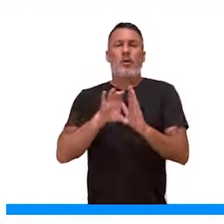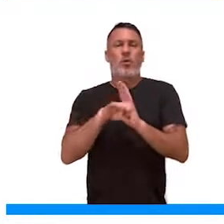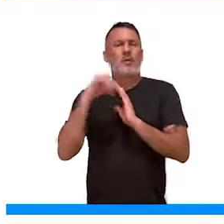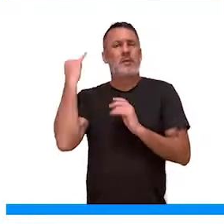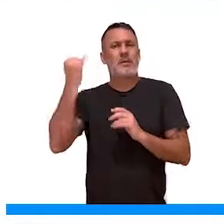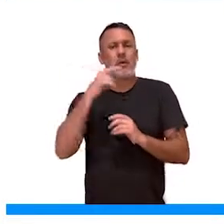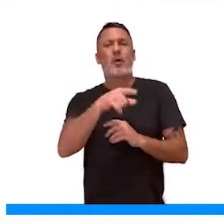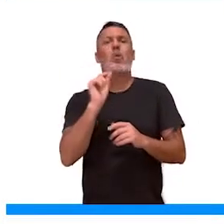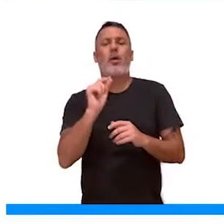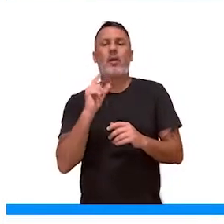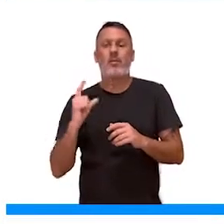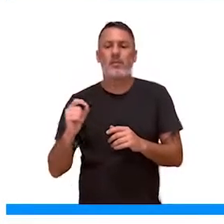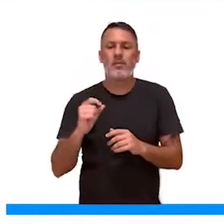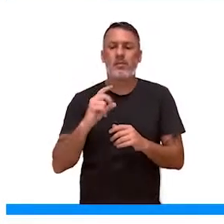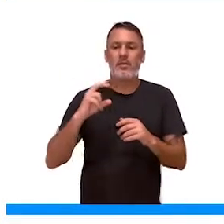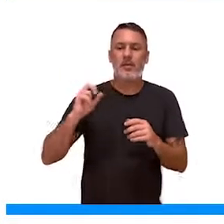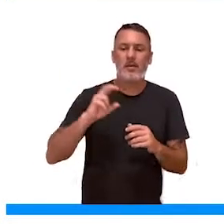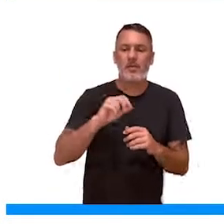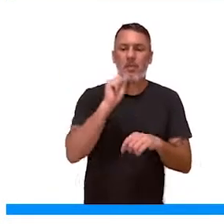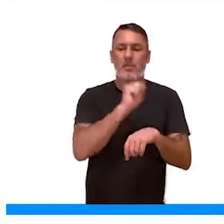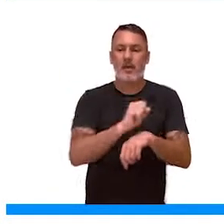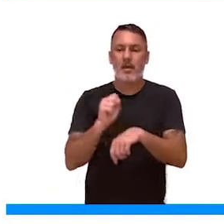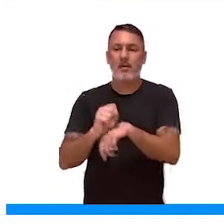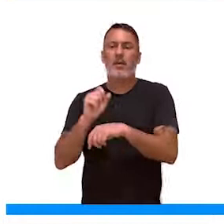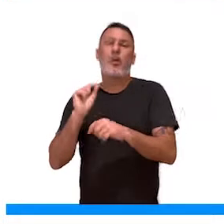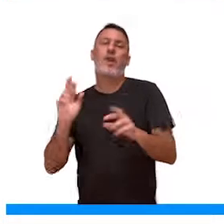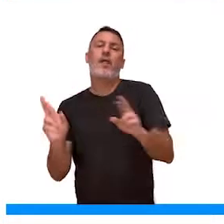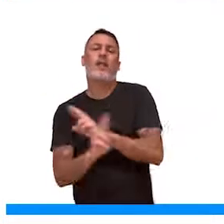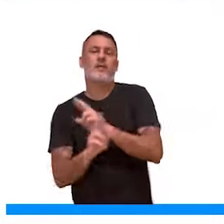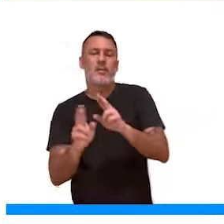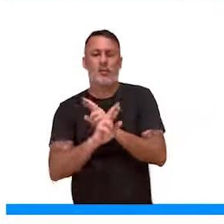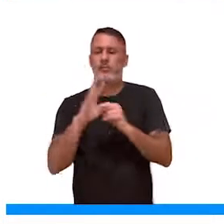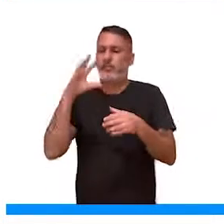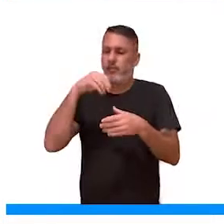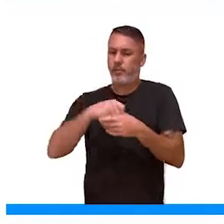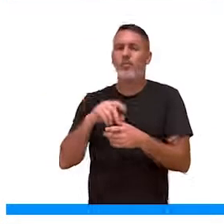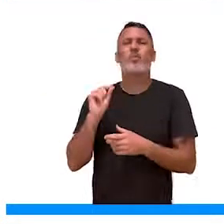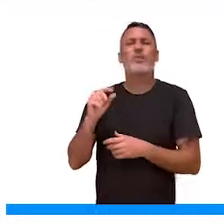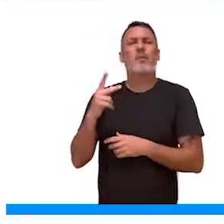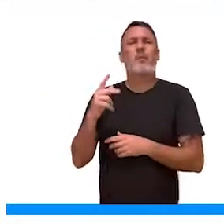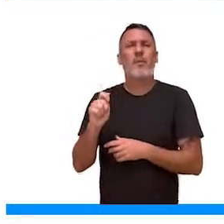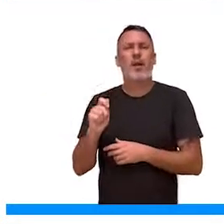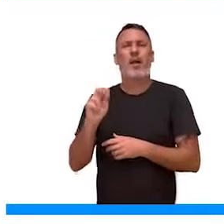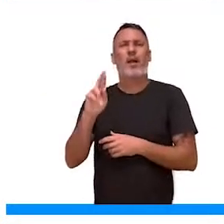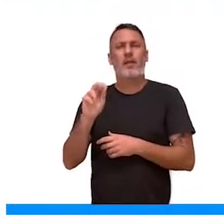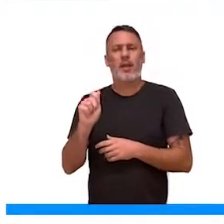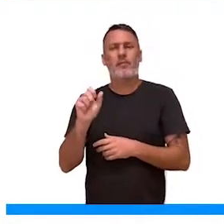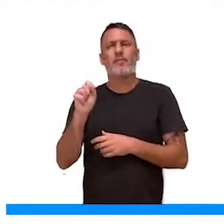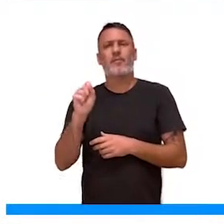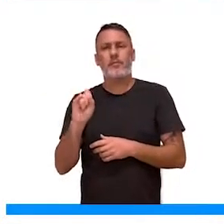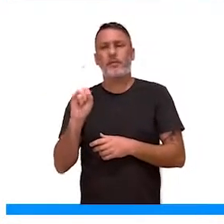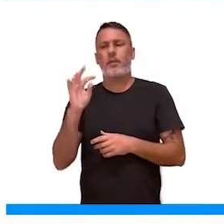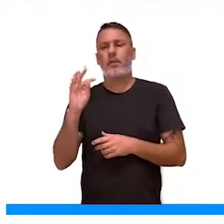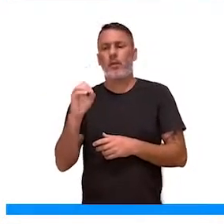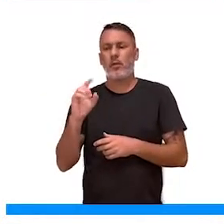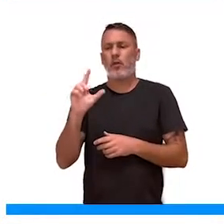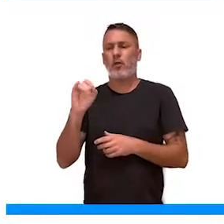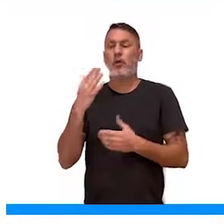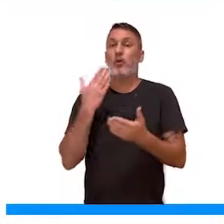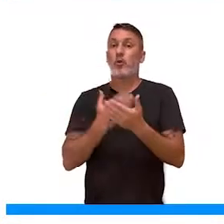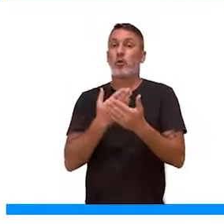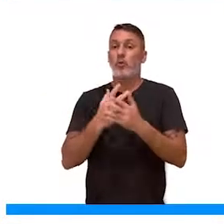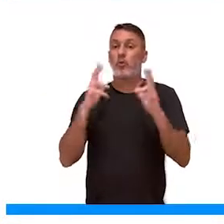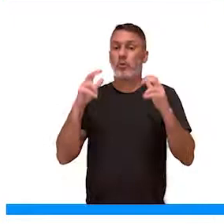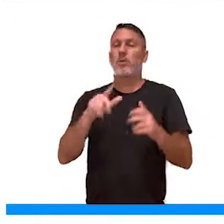que estuda os parasitas, os seus hospedeiros e a relação entre eles. Então, parasitologia é o estudo